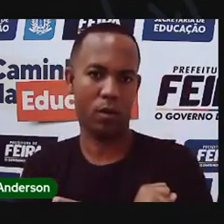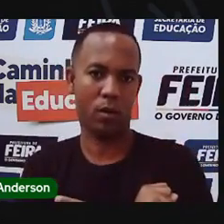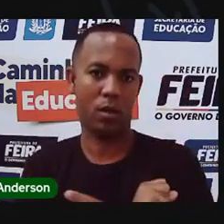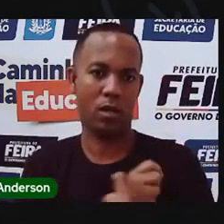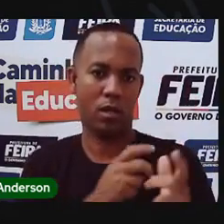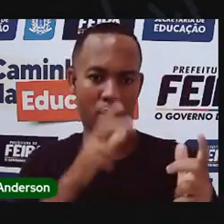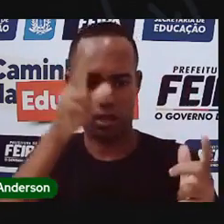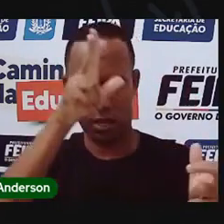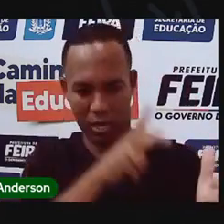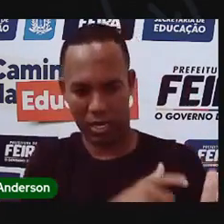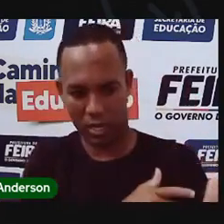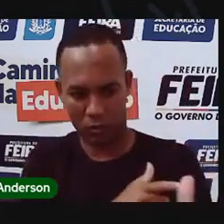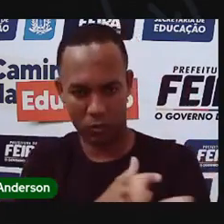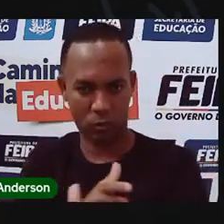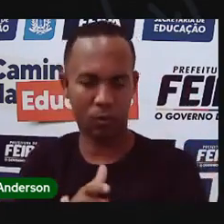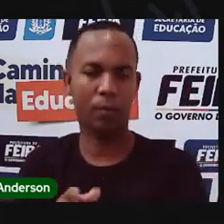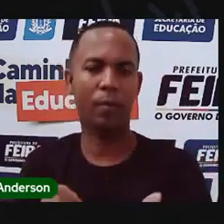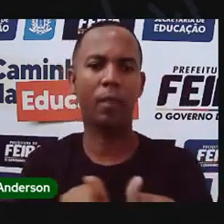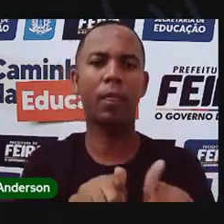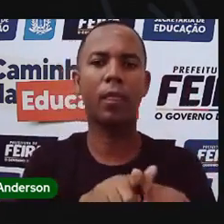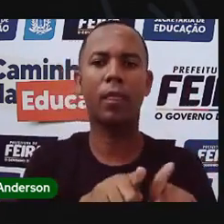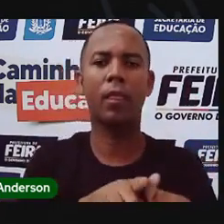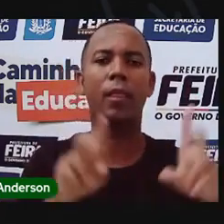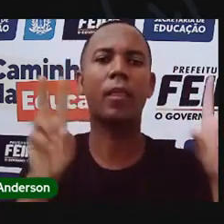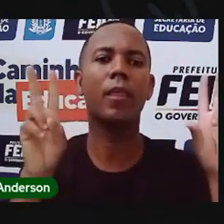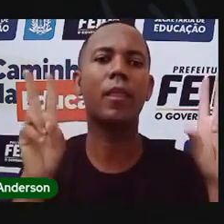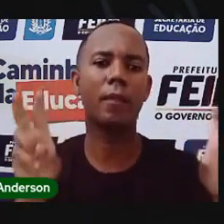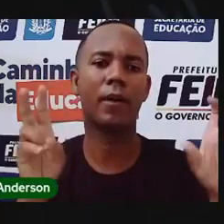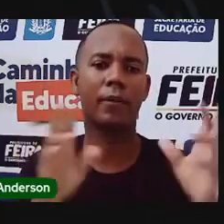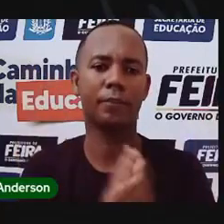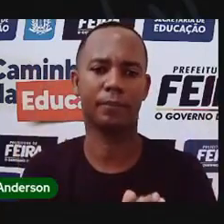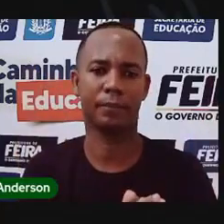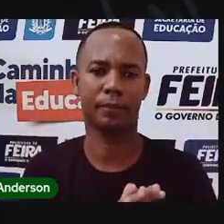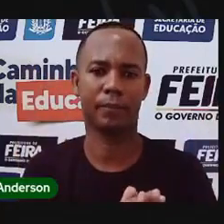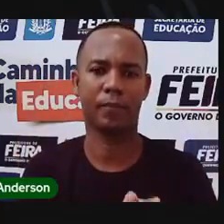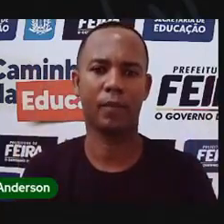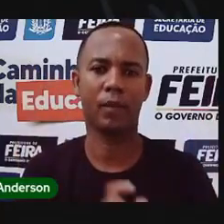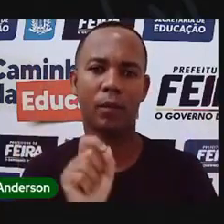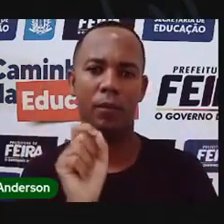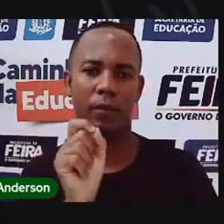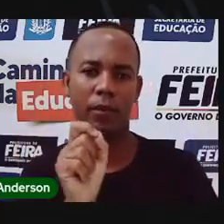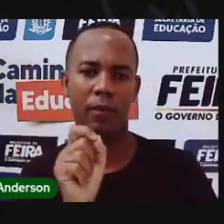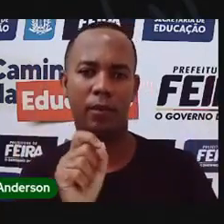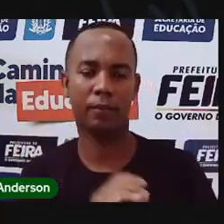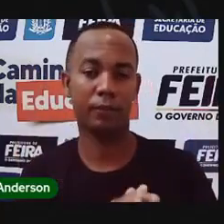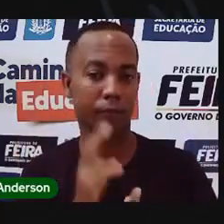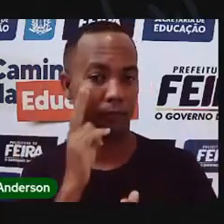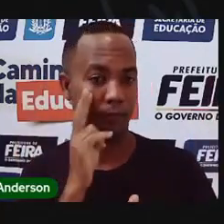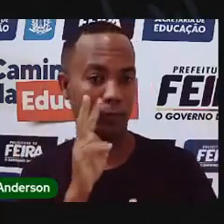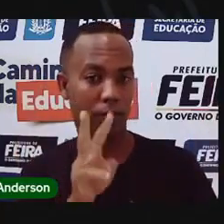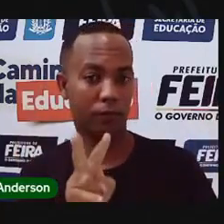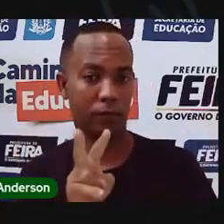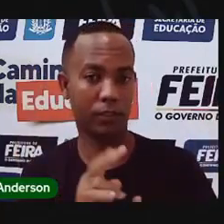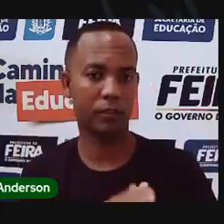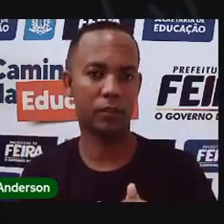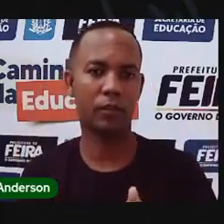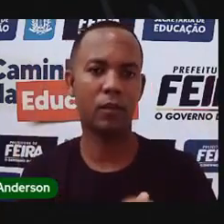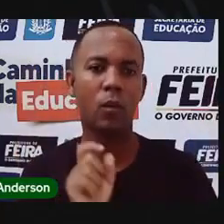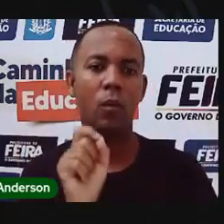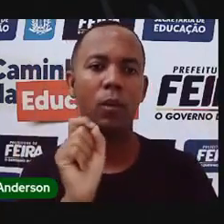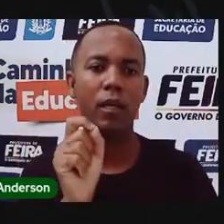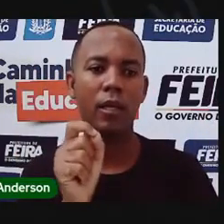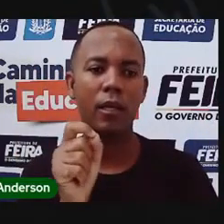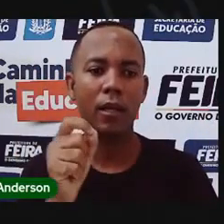O título do meu cordel. E aqui embaixo, olha só, isso aqui é o nome